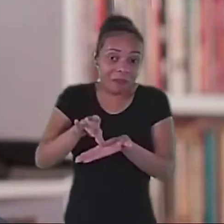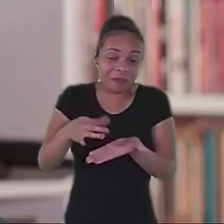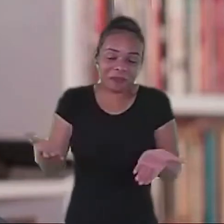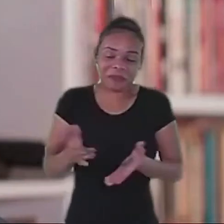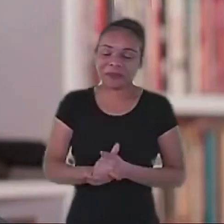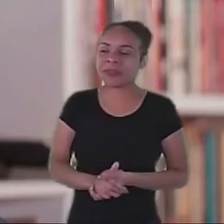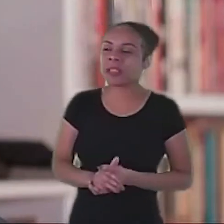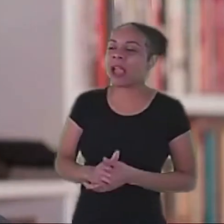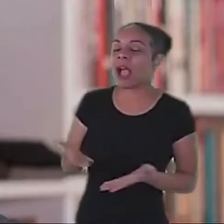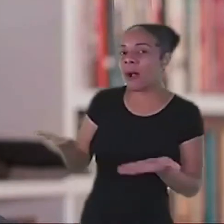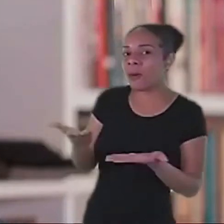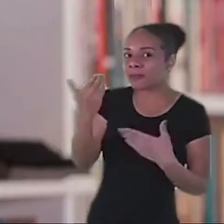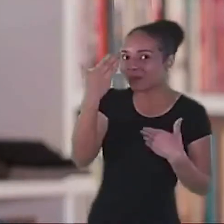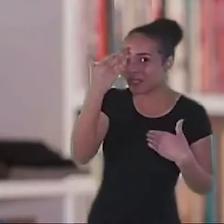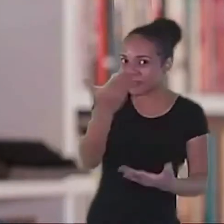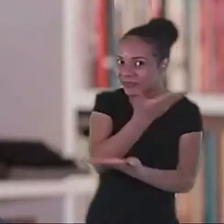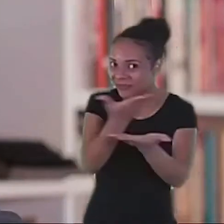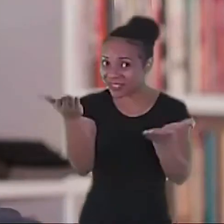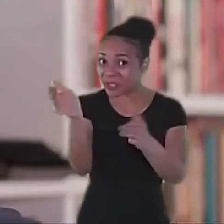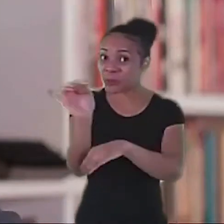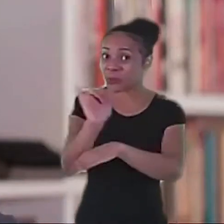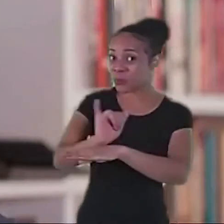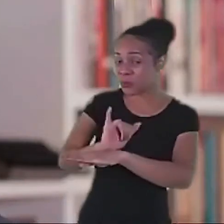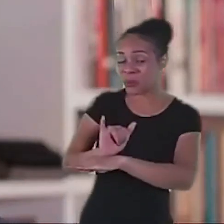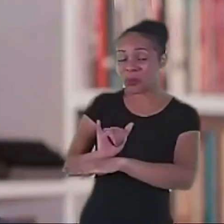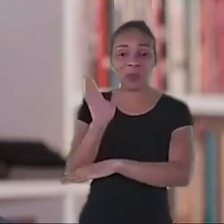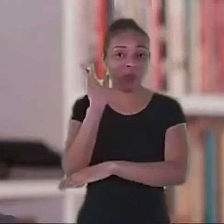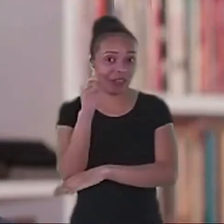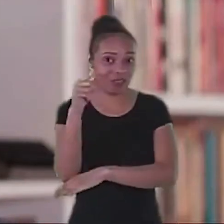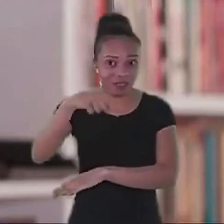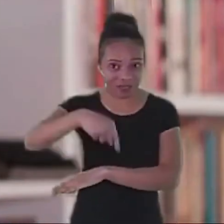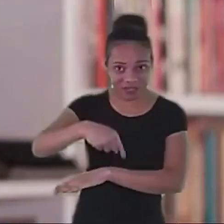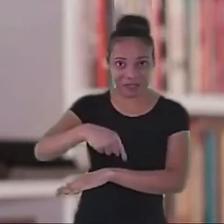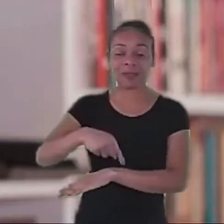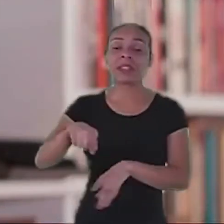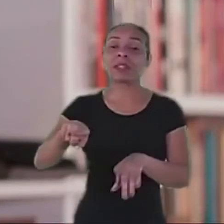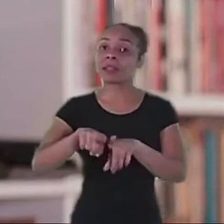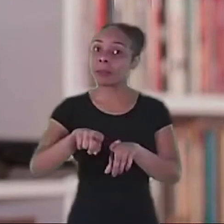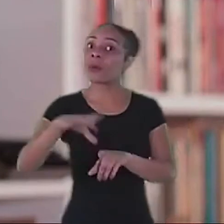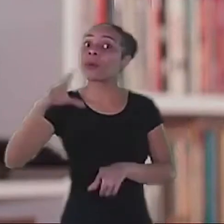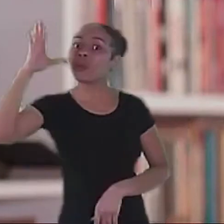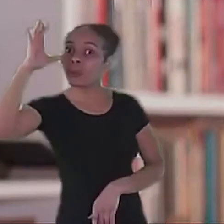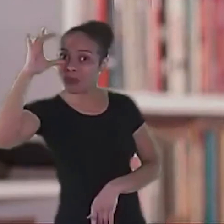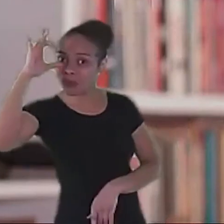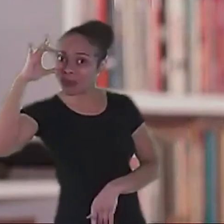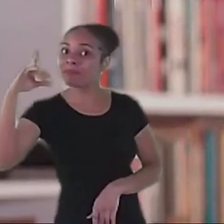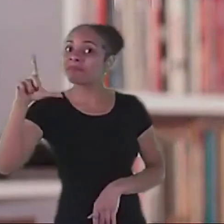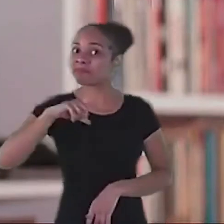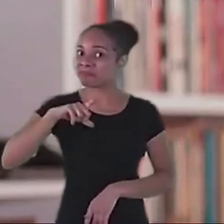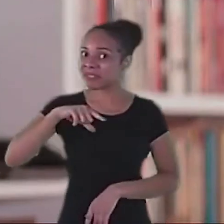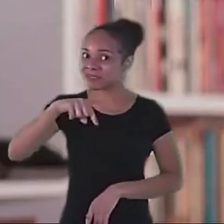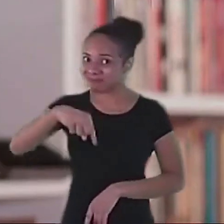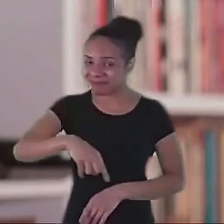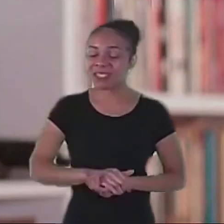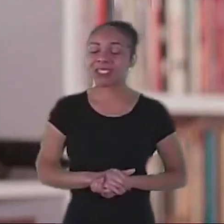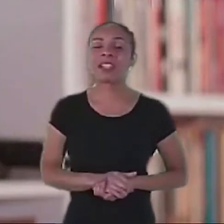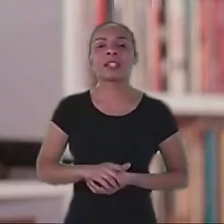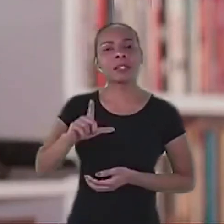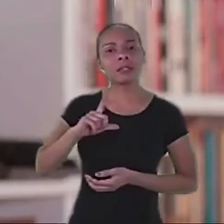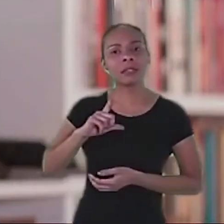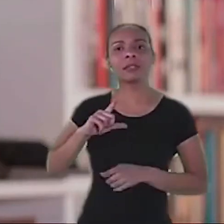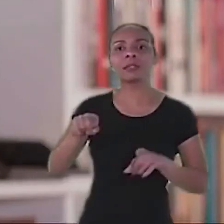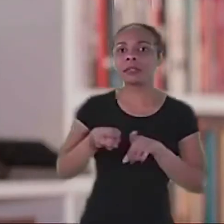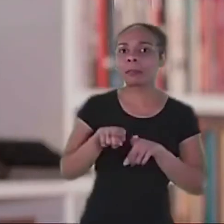está sendo transmitido em simultâneo no Facebook e no Instagram, além das redes da The Book Company em Portugal e